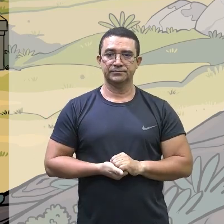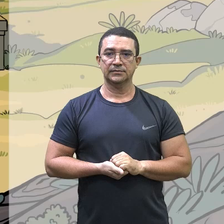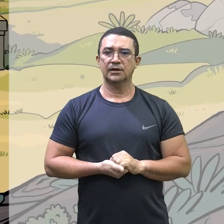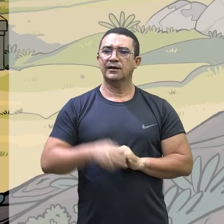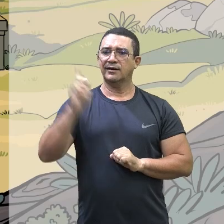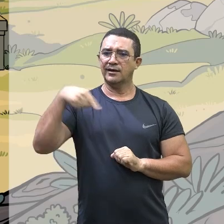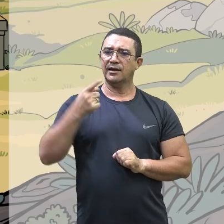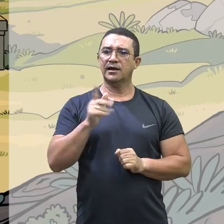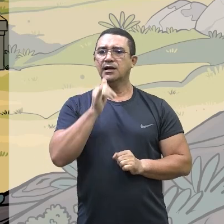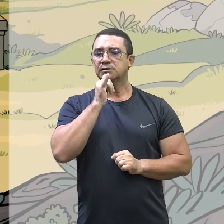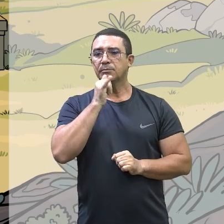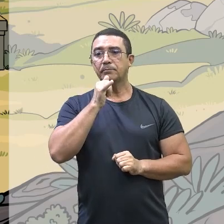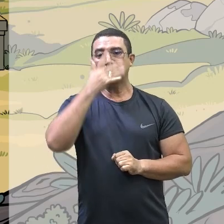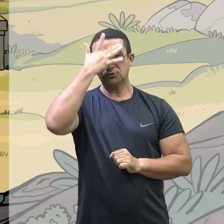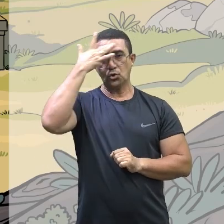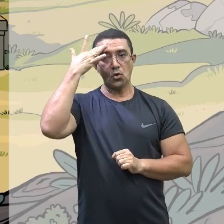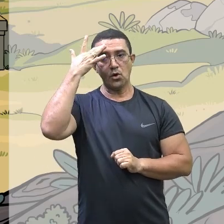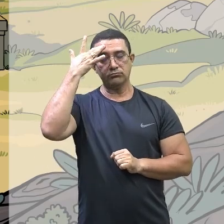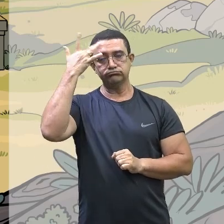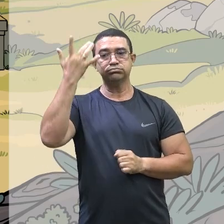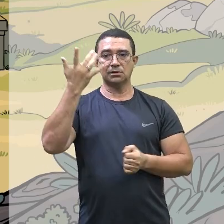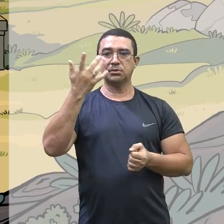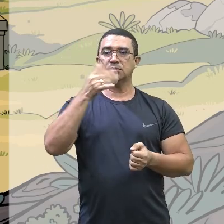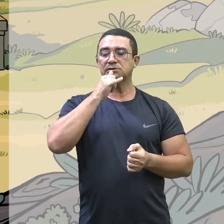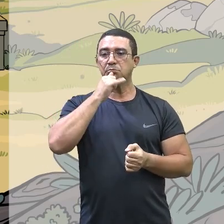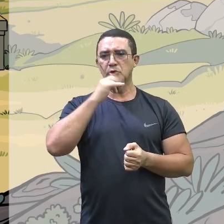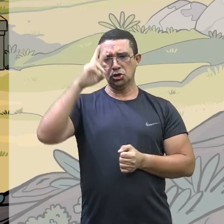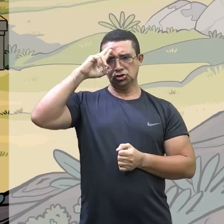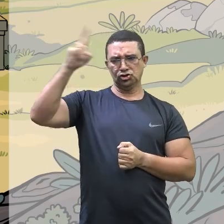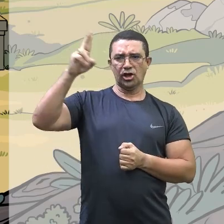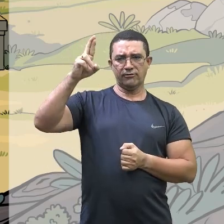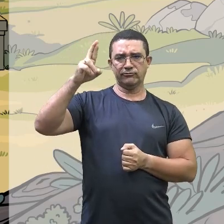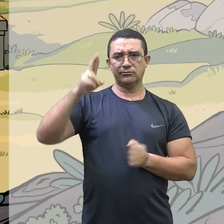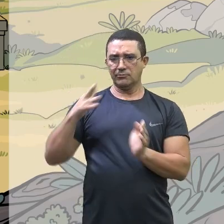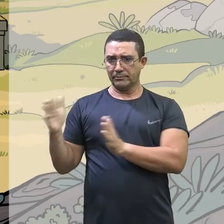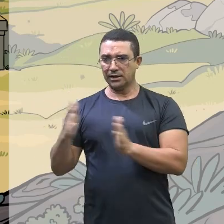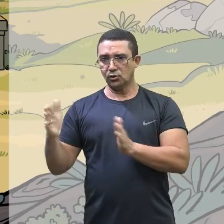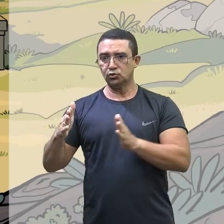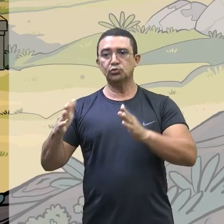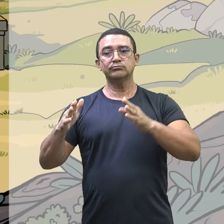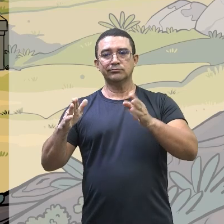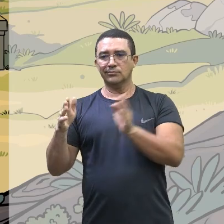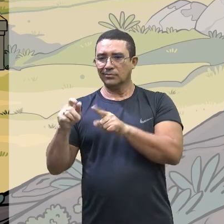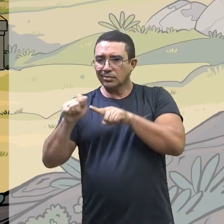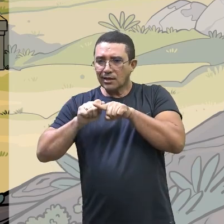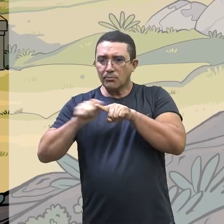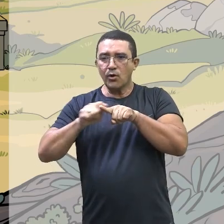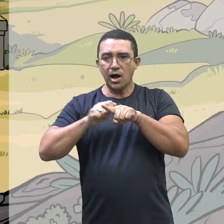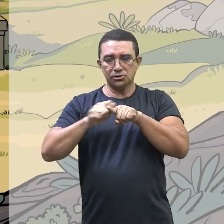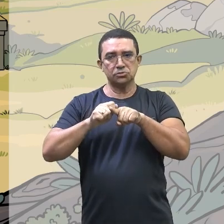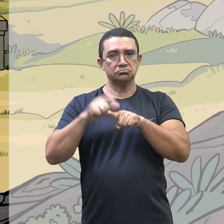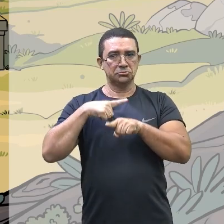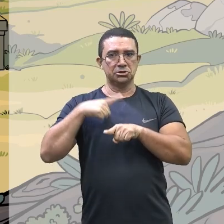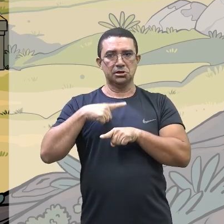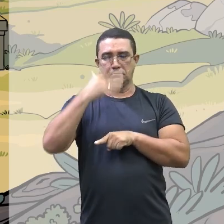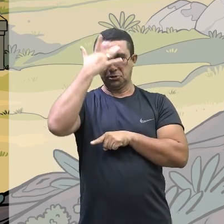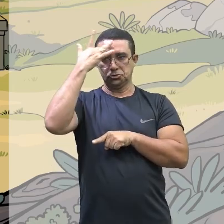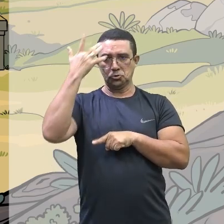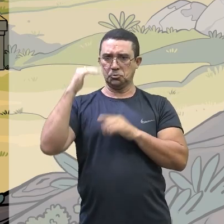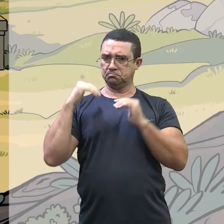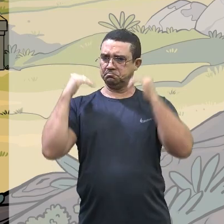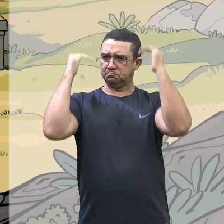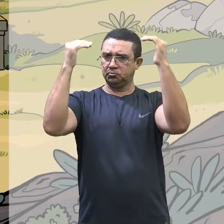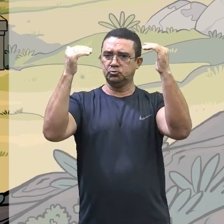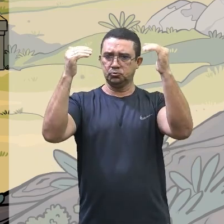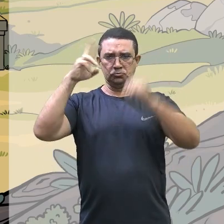seringalistas que enriqueceram com o ciclo da borracha. Eles ganharam um título, né? Se tornaram grandes dentro da economia lá